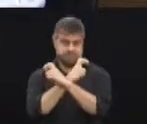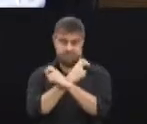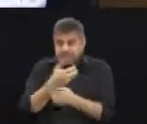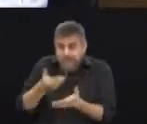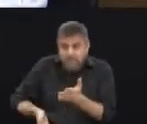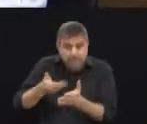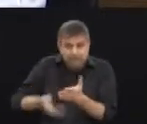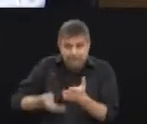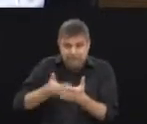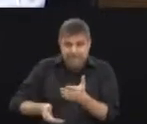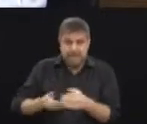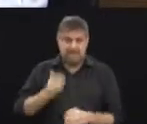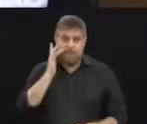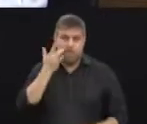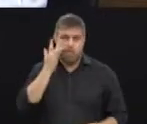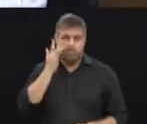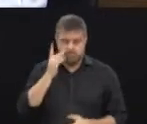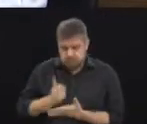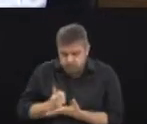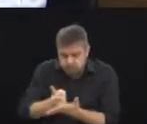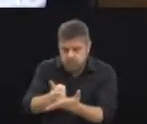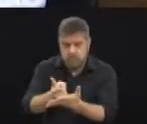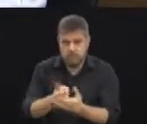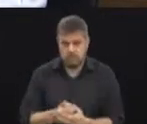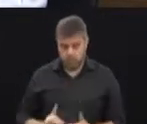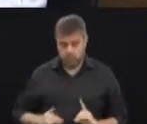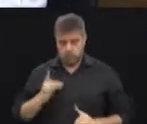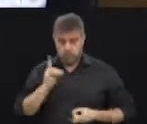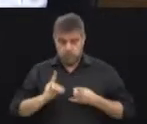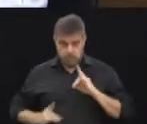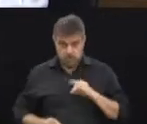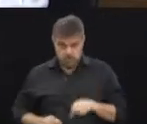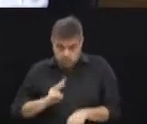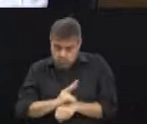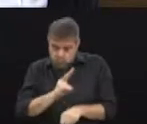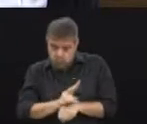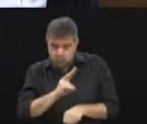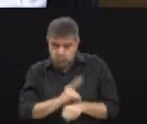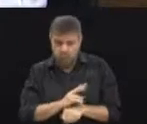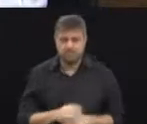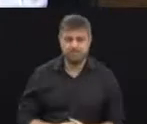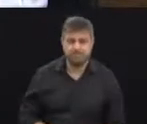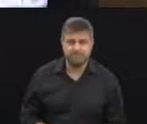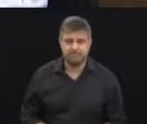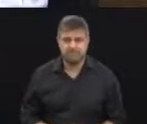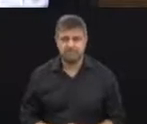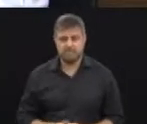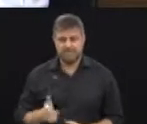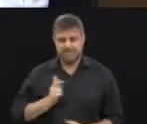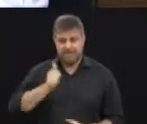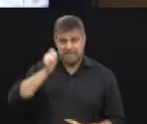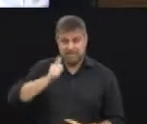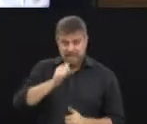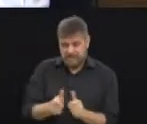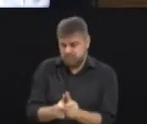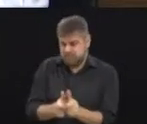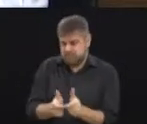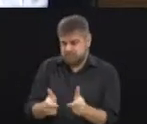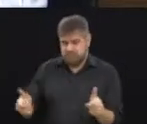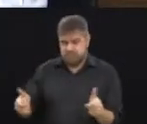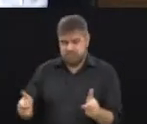deixa perder a massa óssea. O estrogênio ele é um protetor do osso. Então, tem muitas mulheres